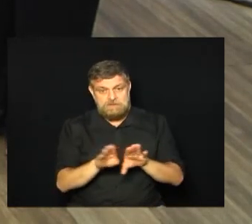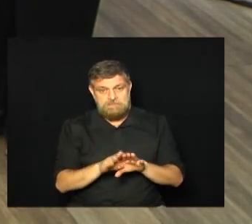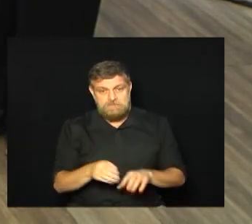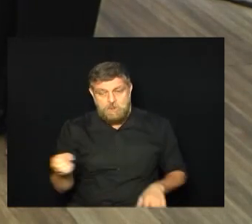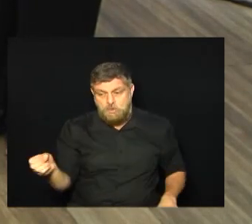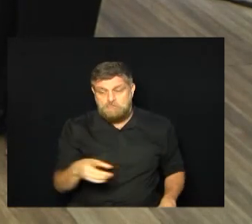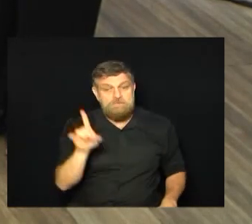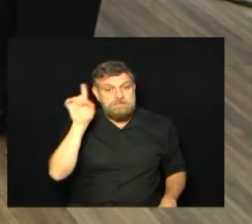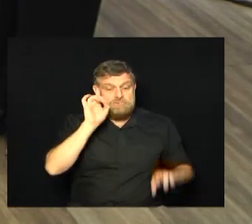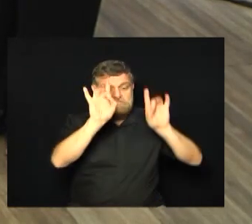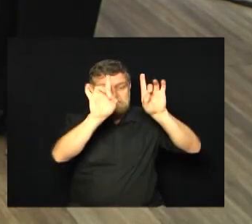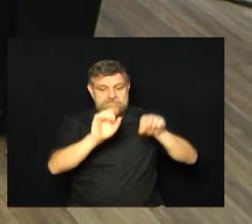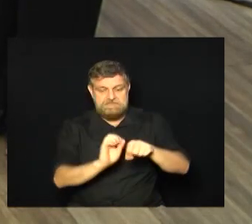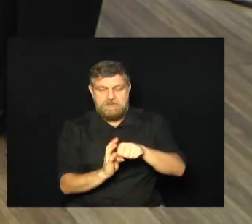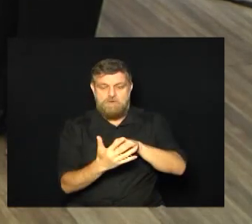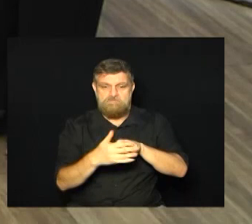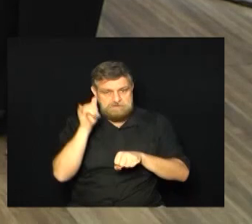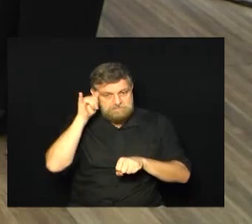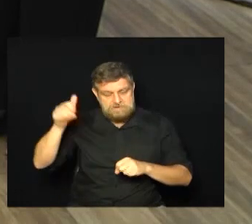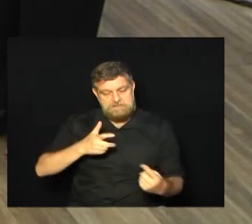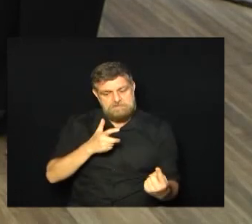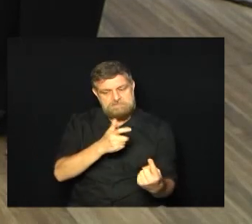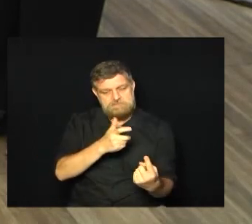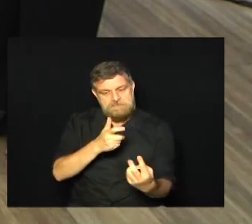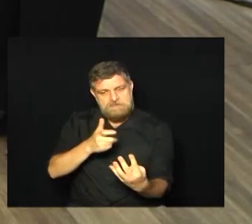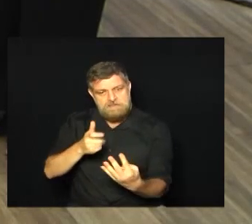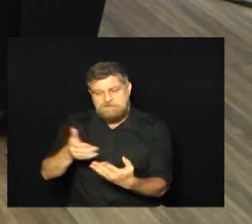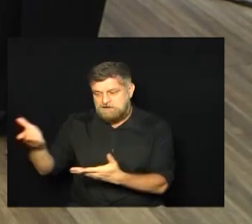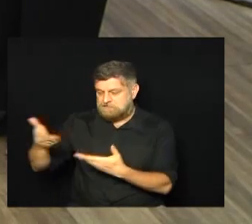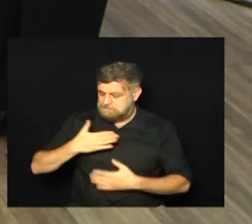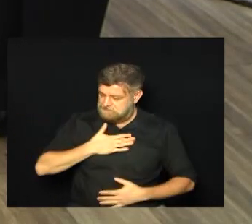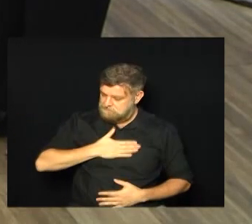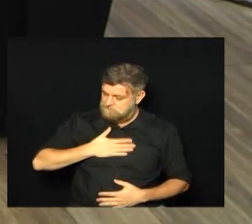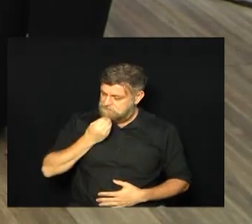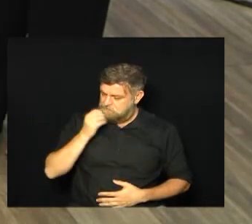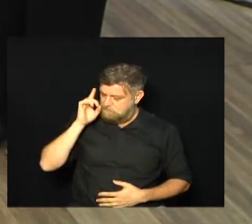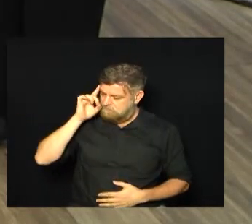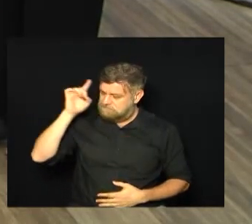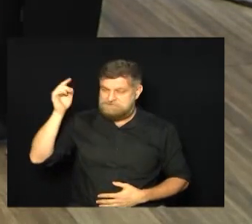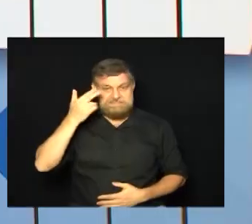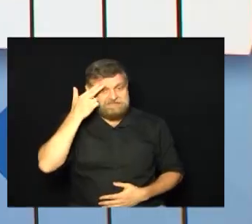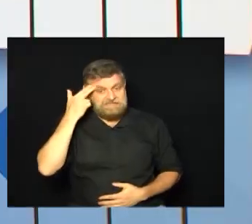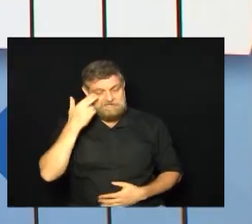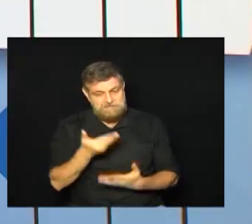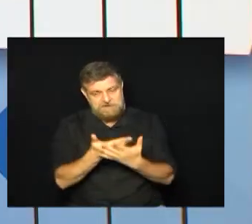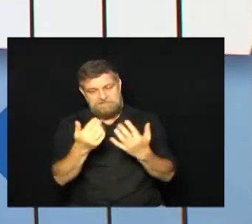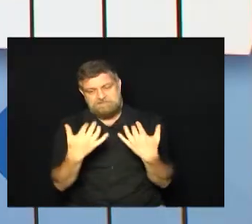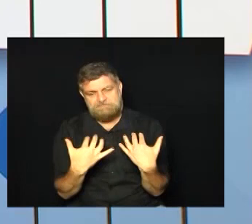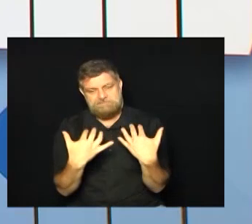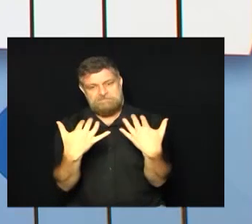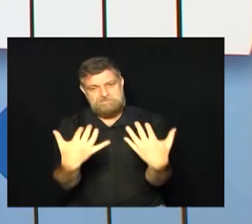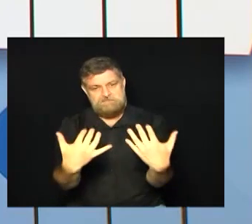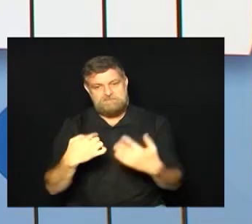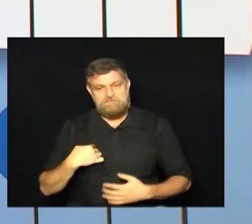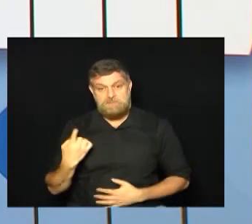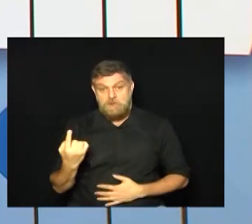D de vacinação contra a Covid-19. Então seja bem-vinda e bom dia, Mirna. Bom dia, Gabriel. Bom dia a você aí de casa. E olha, a gente